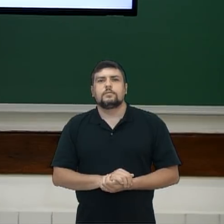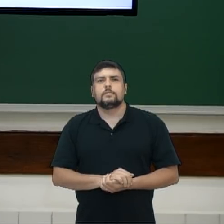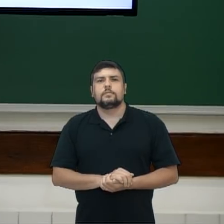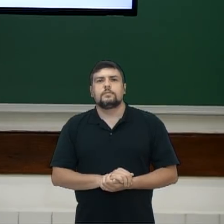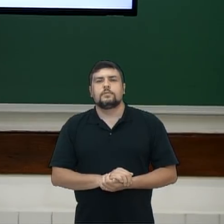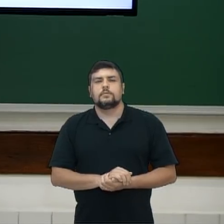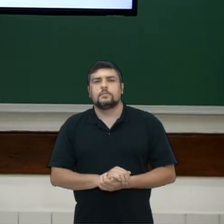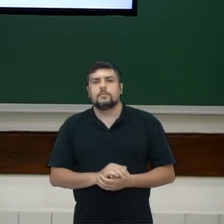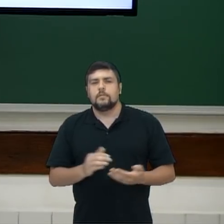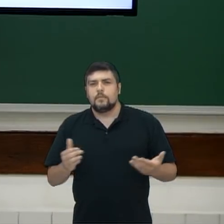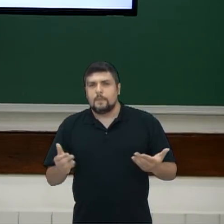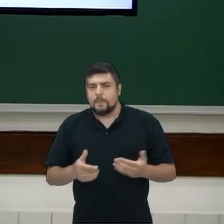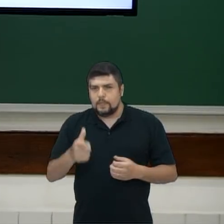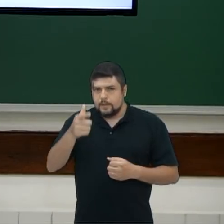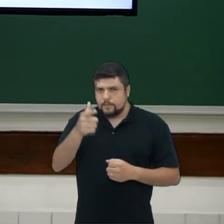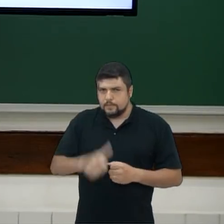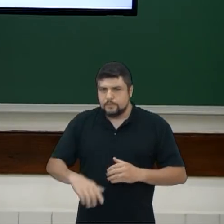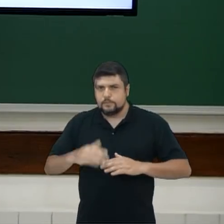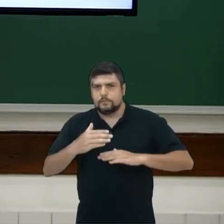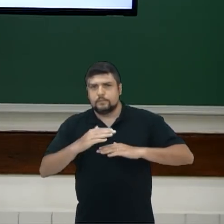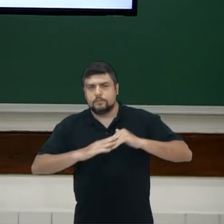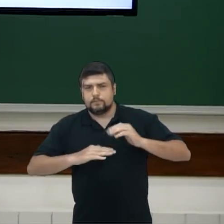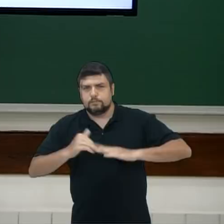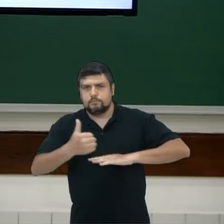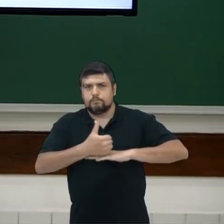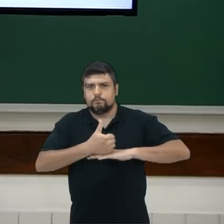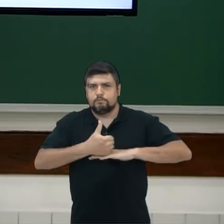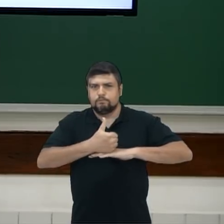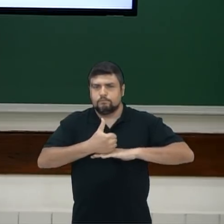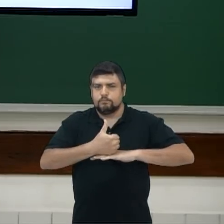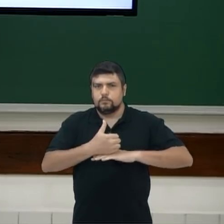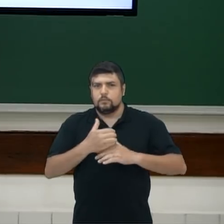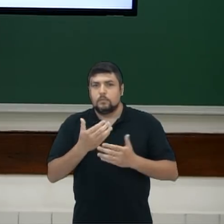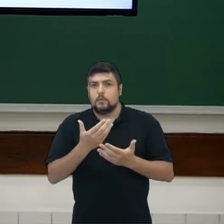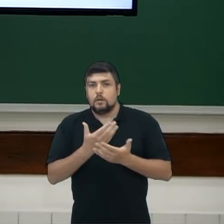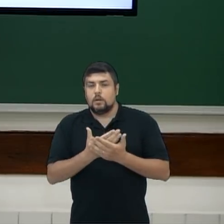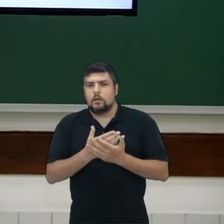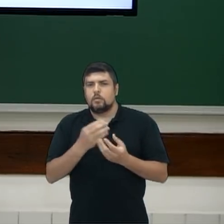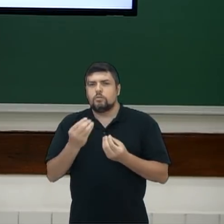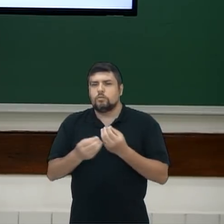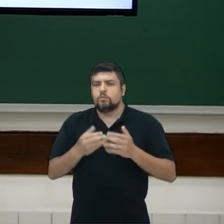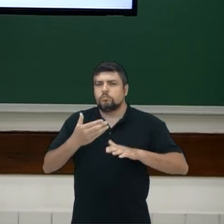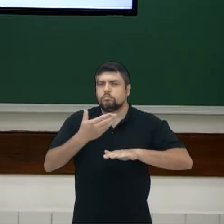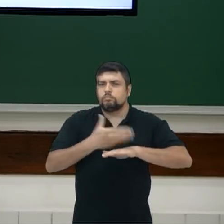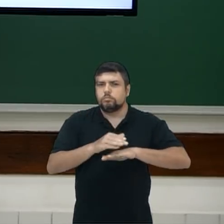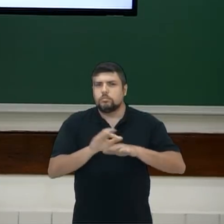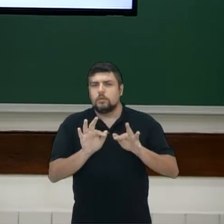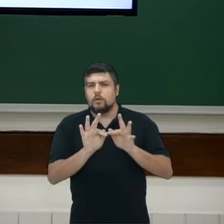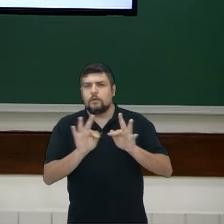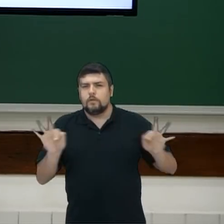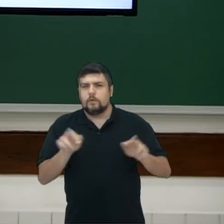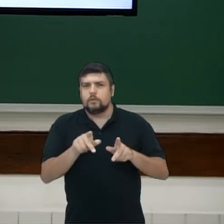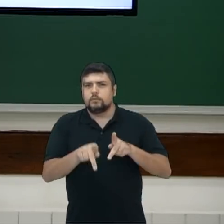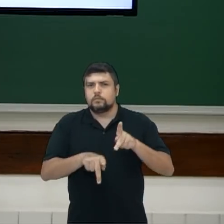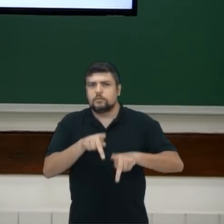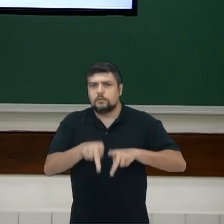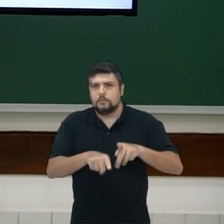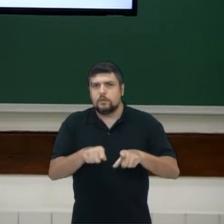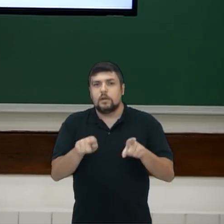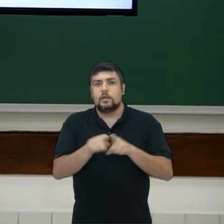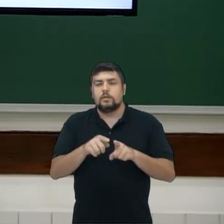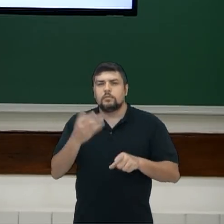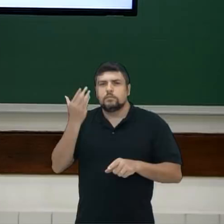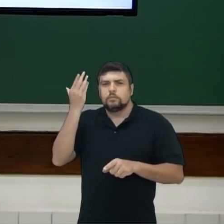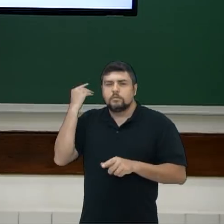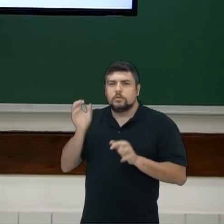uma olhadinha nas profissões. Então, nessa aula nós vimos os provérbios populares, falamos um pouquinho do simple past e falamos